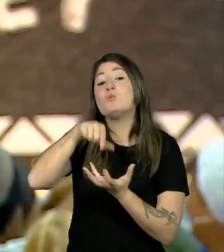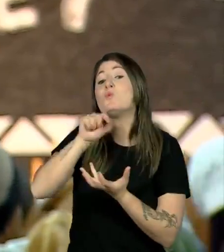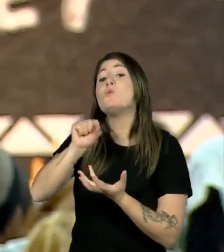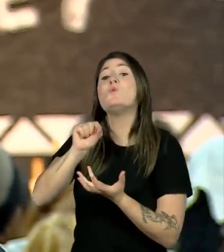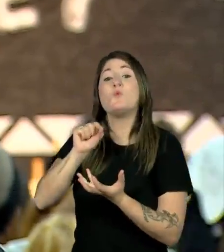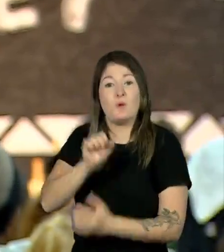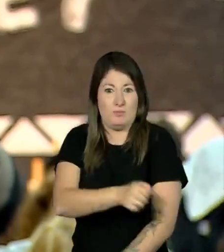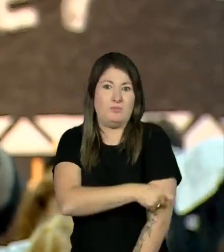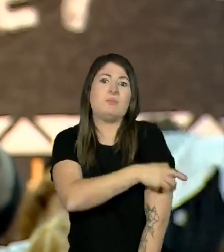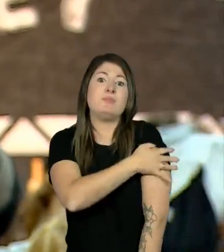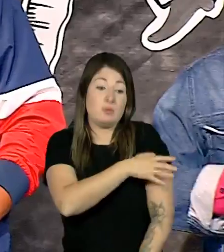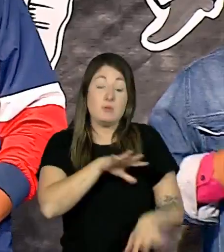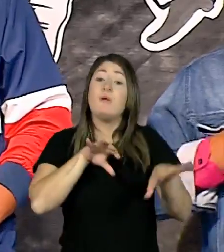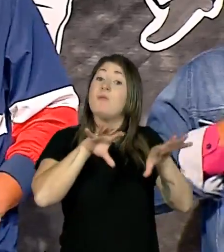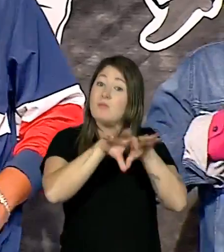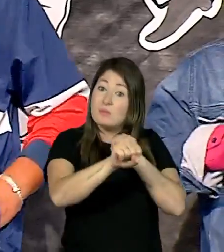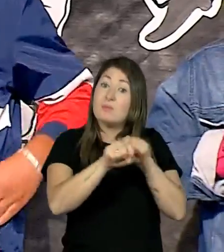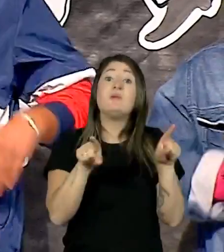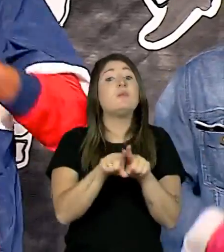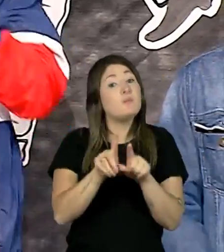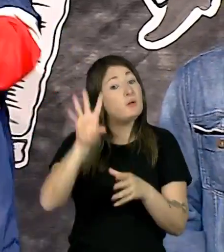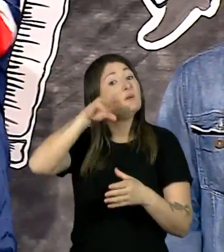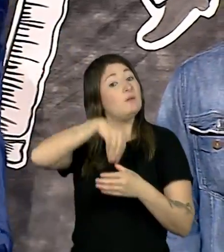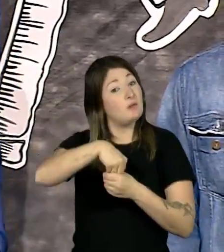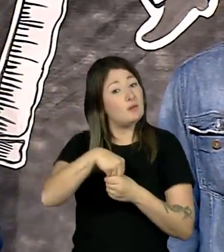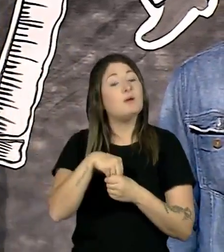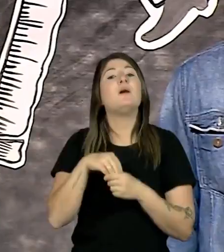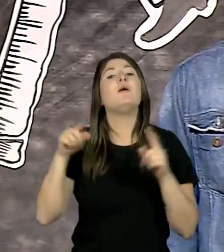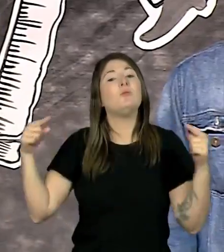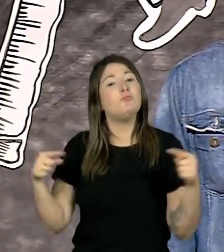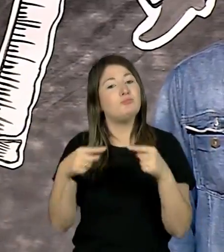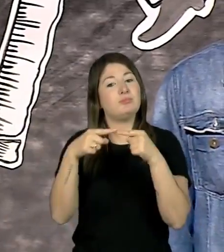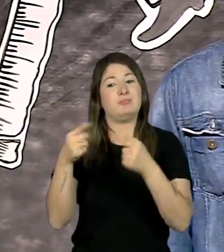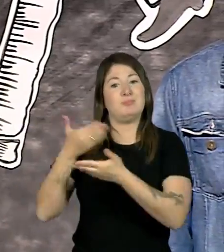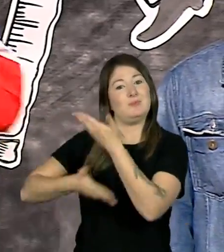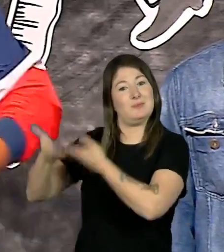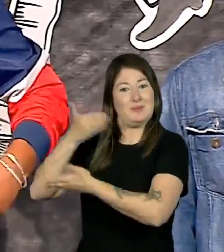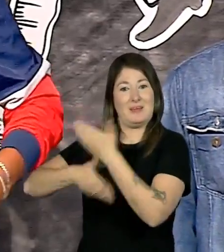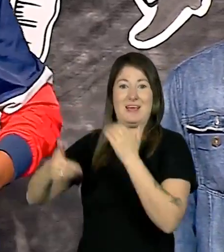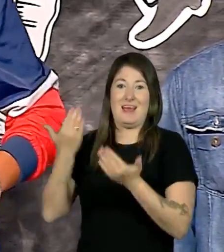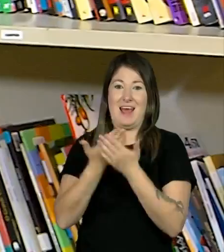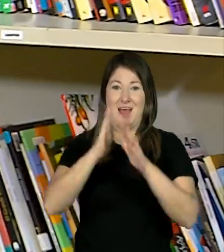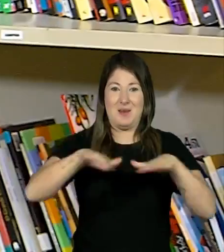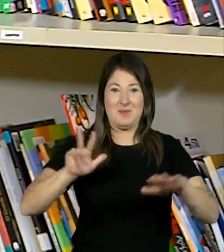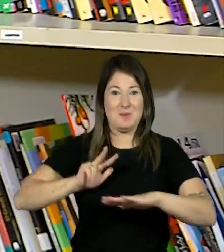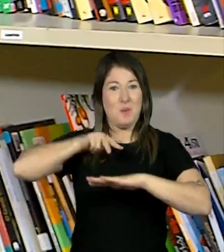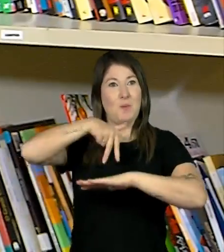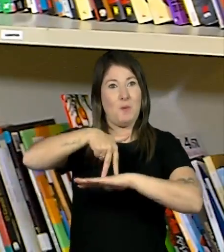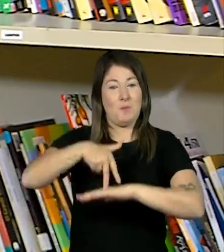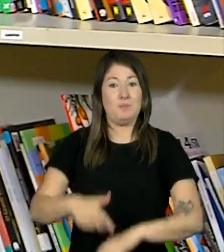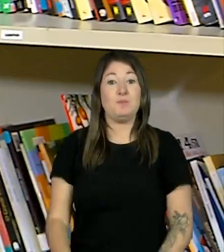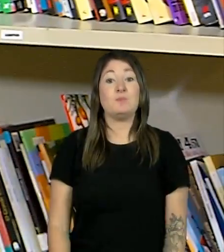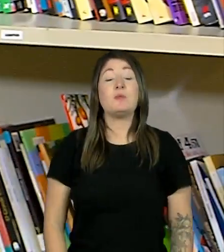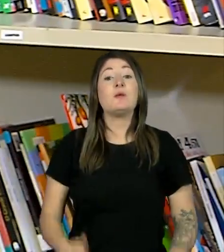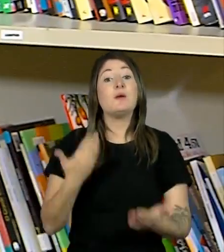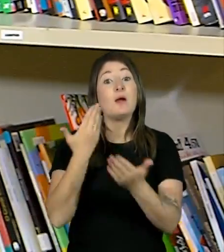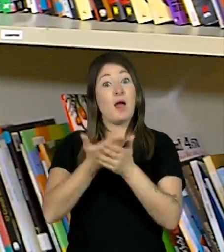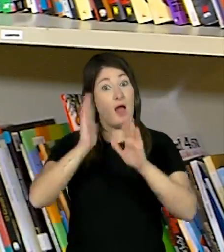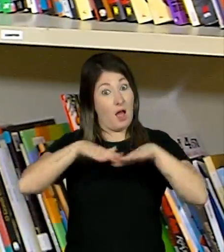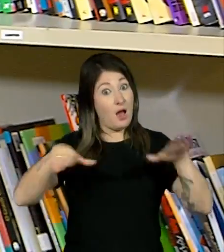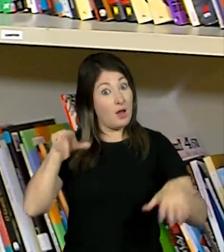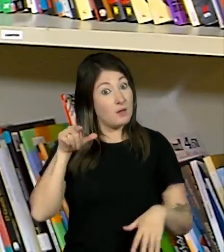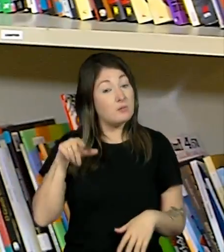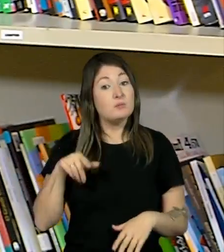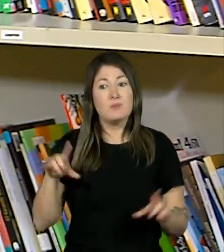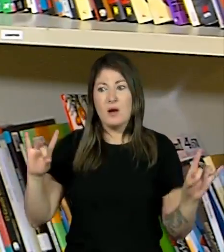com o currículo que abranja essa relação protagonista do estudante. Esses alunos, depois que eles participam dos